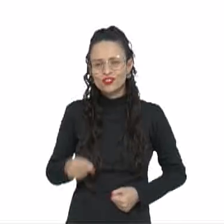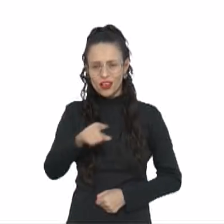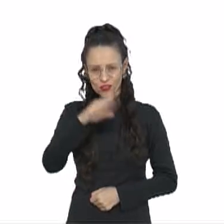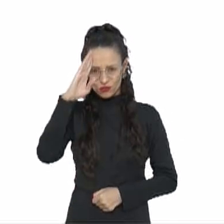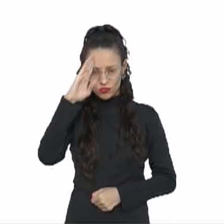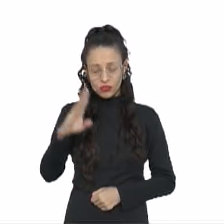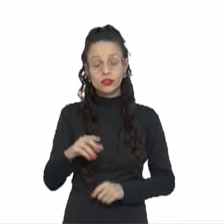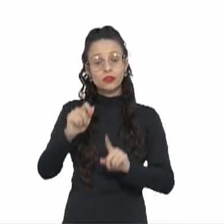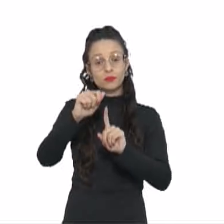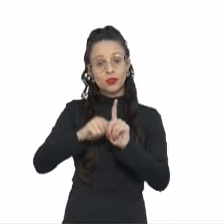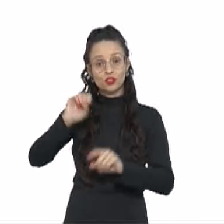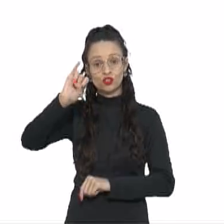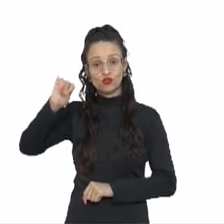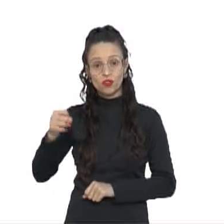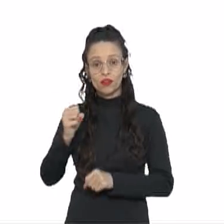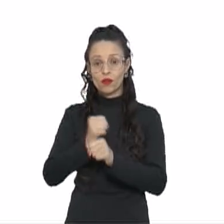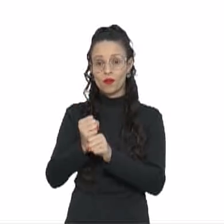de